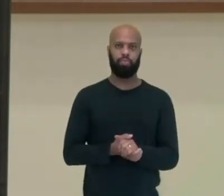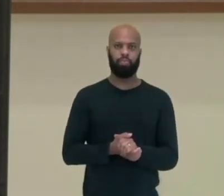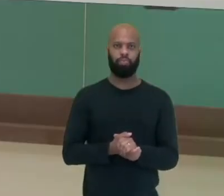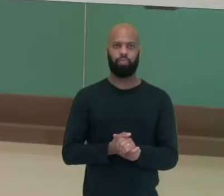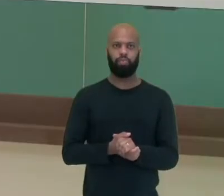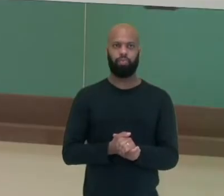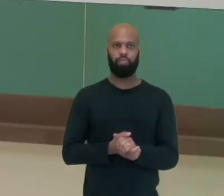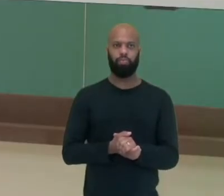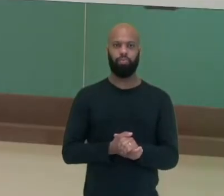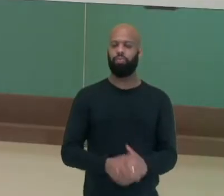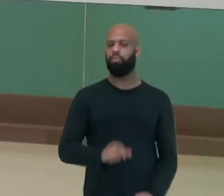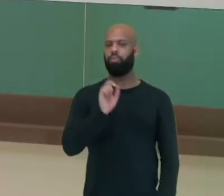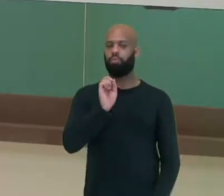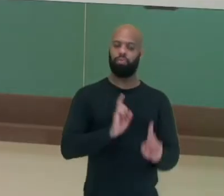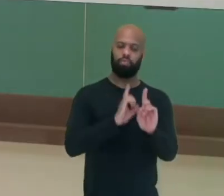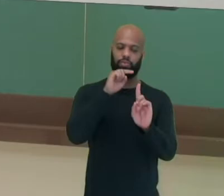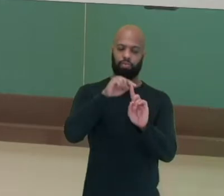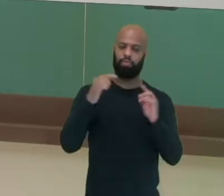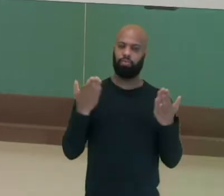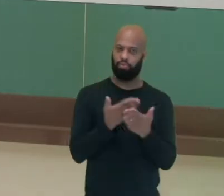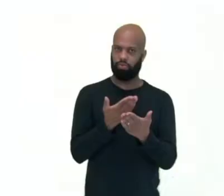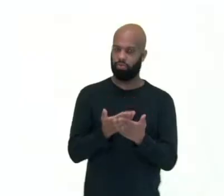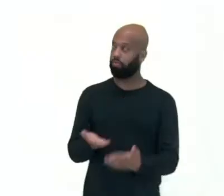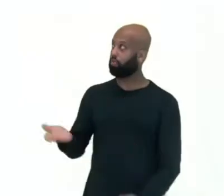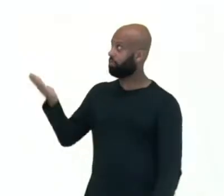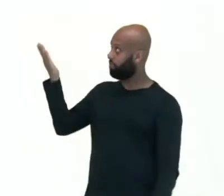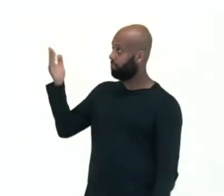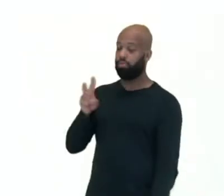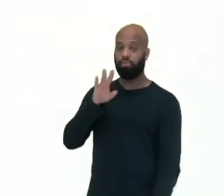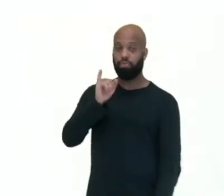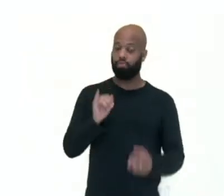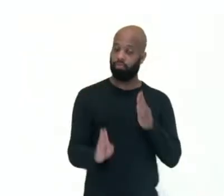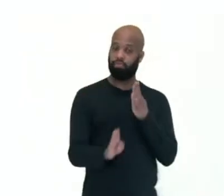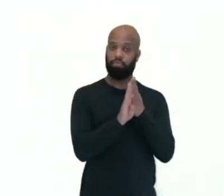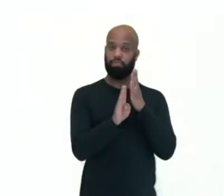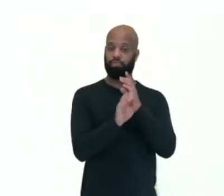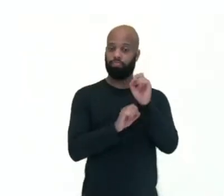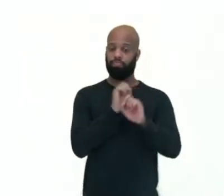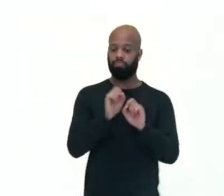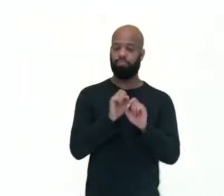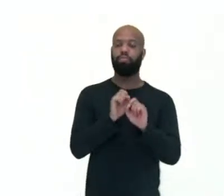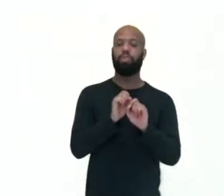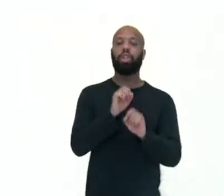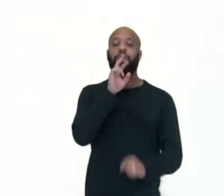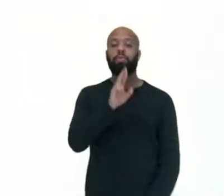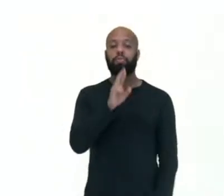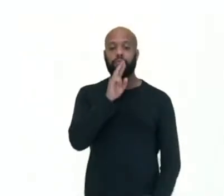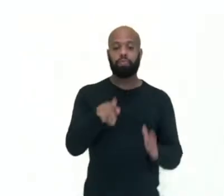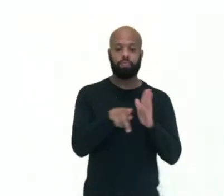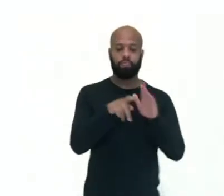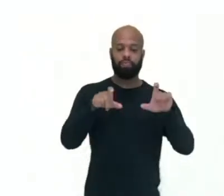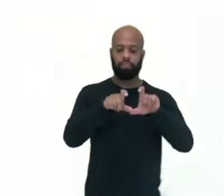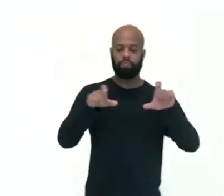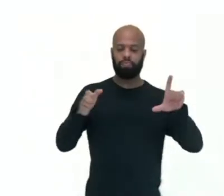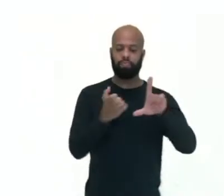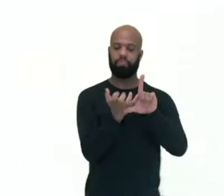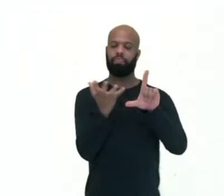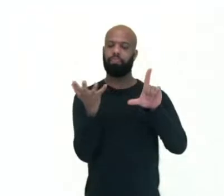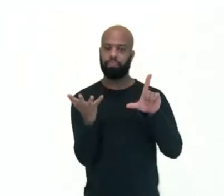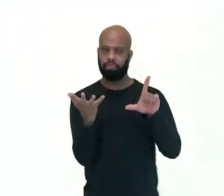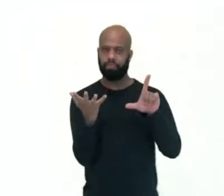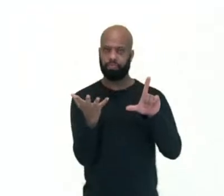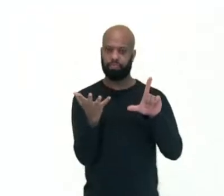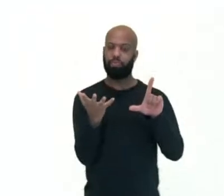comigo. Quais são os objetivos da nossa aula? Determinar o conjunto solução da equação logarítmica, considerando